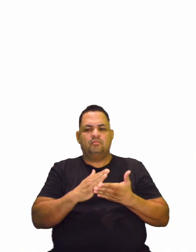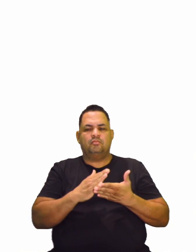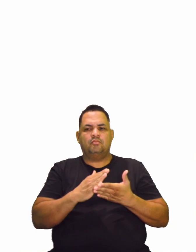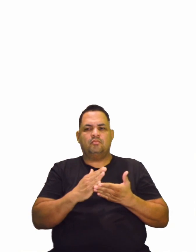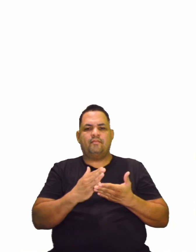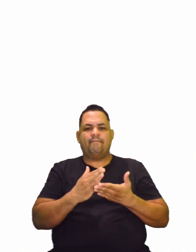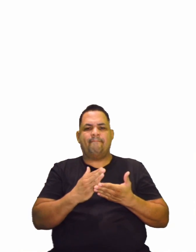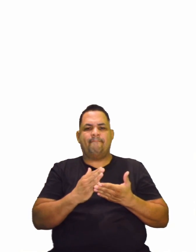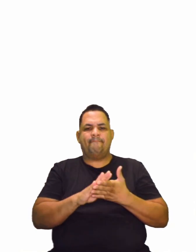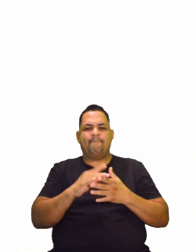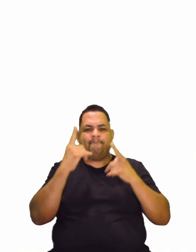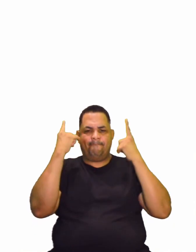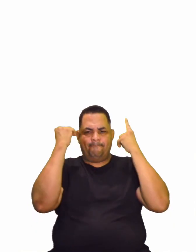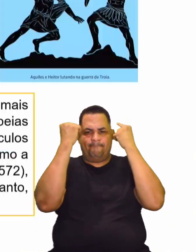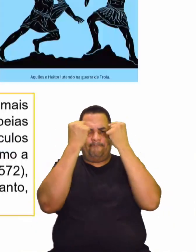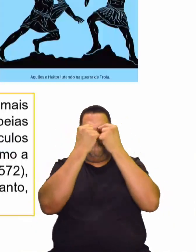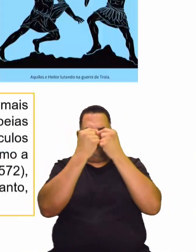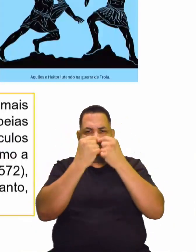na Grécia,